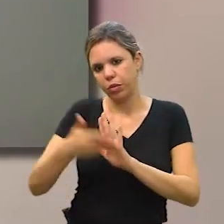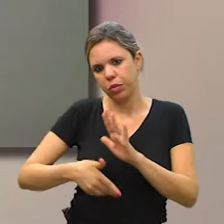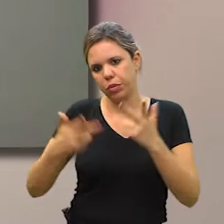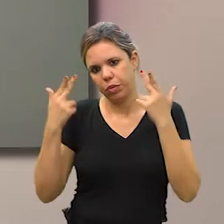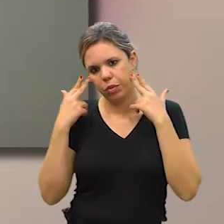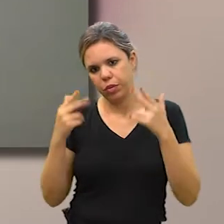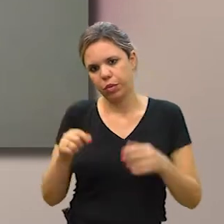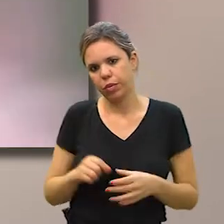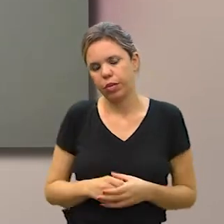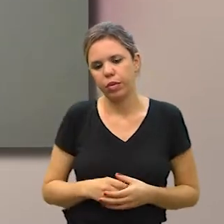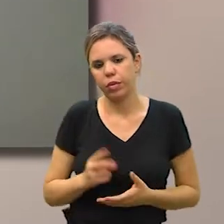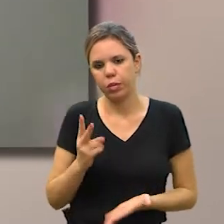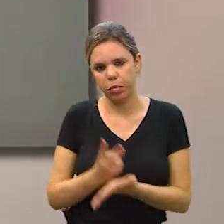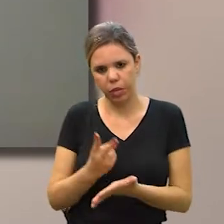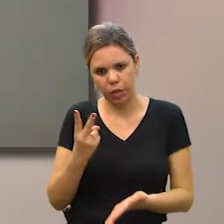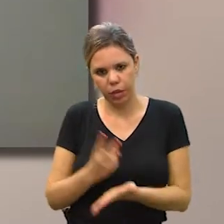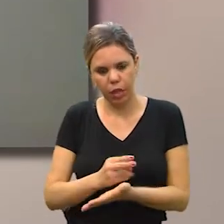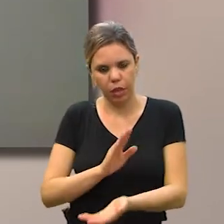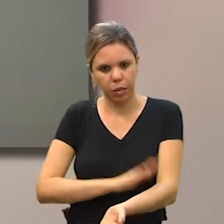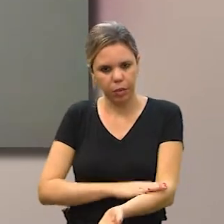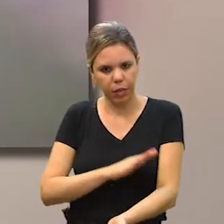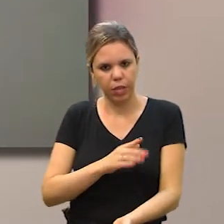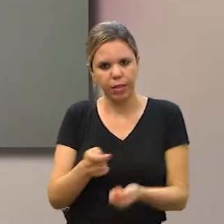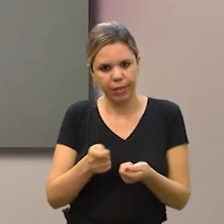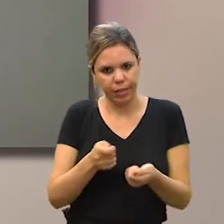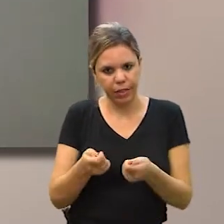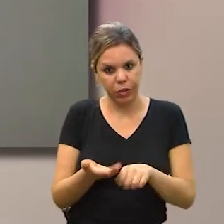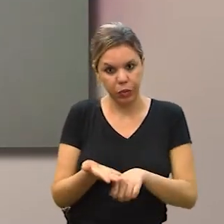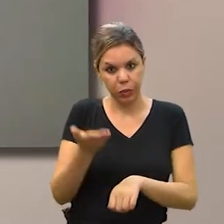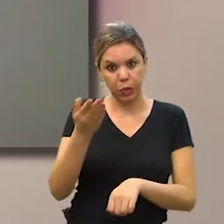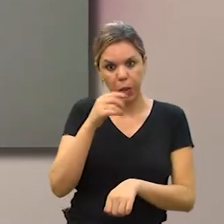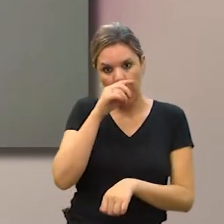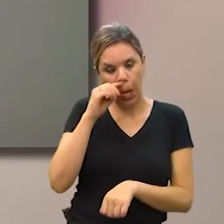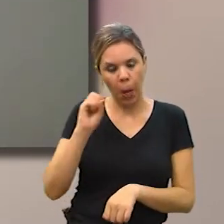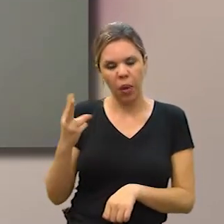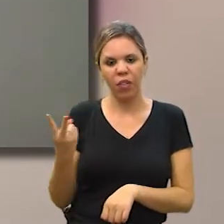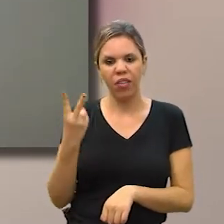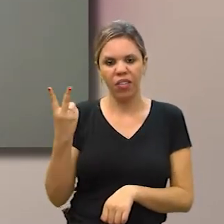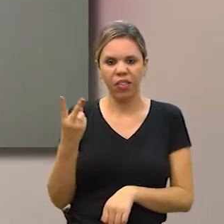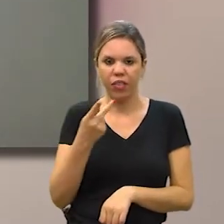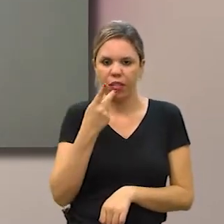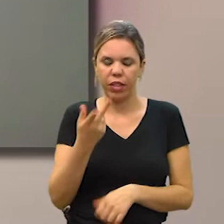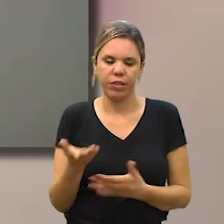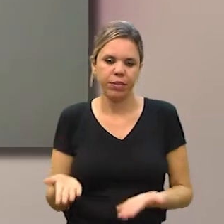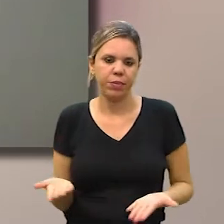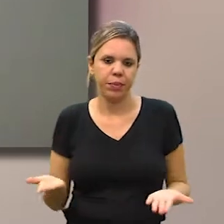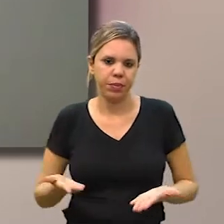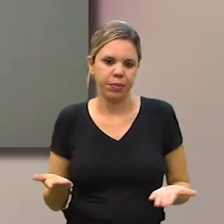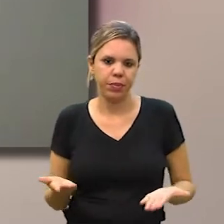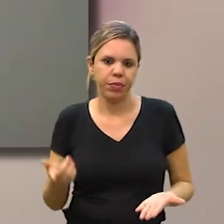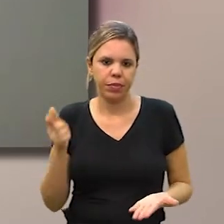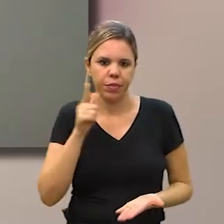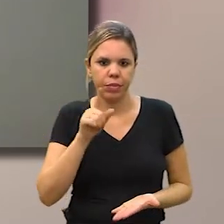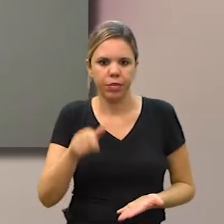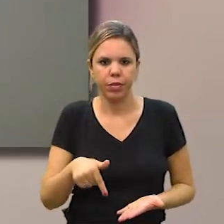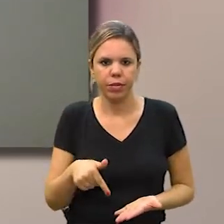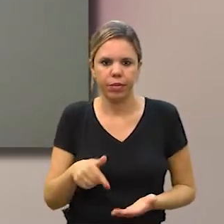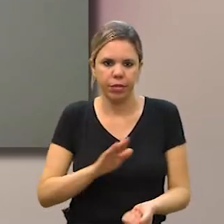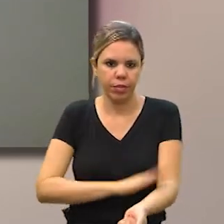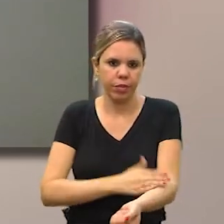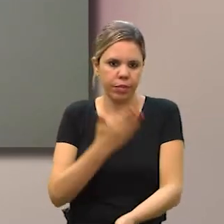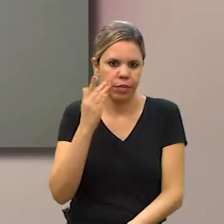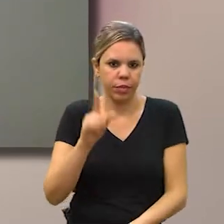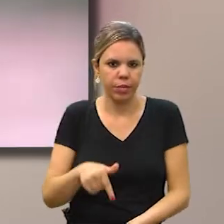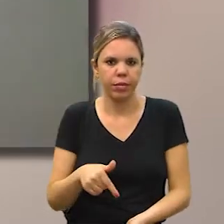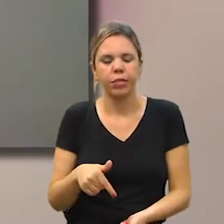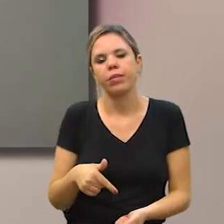normal agora manter essa pressão mais elevada e esses valores que eu falei para você hoje que a gente considera corrente